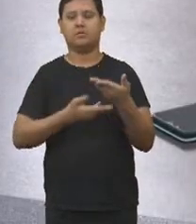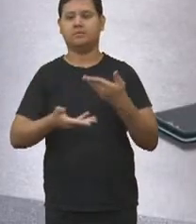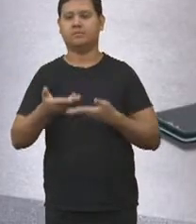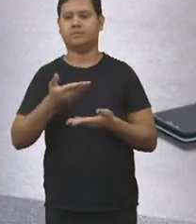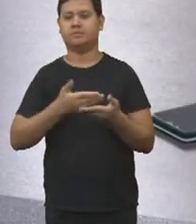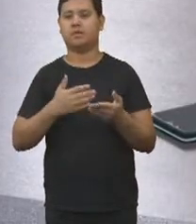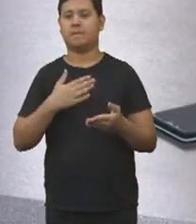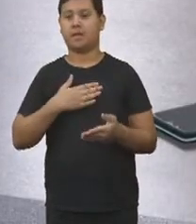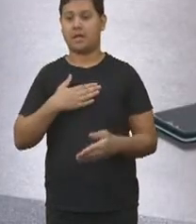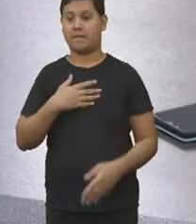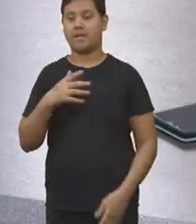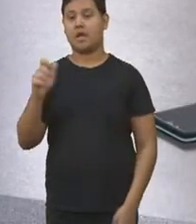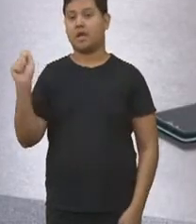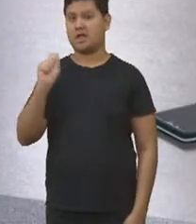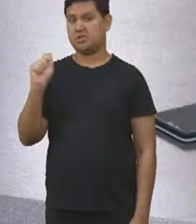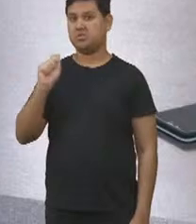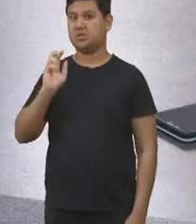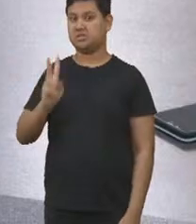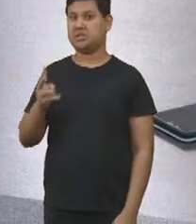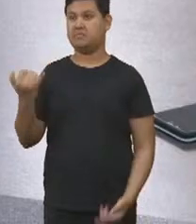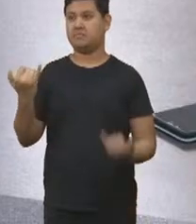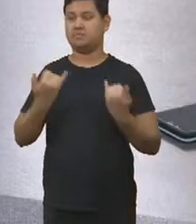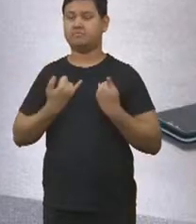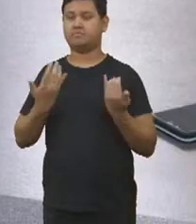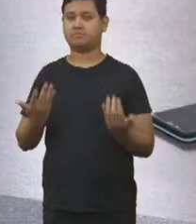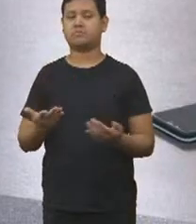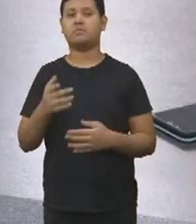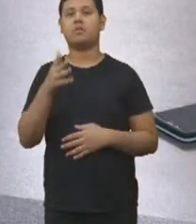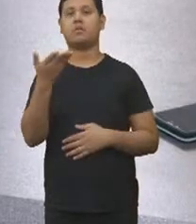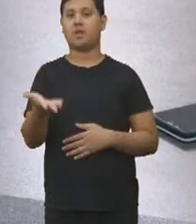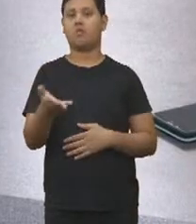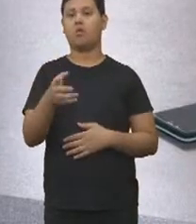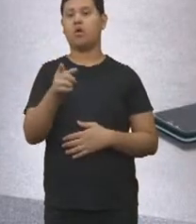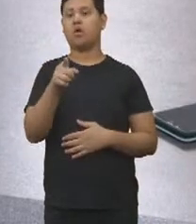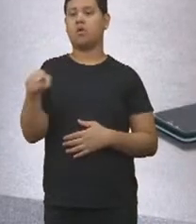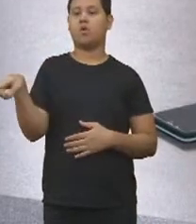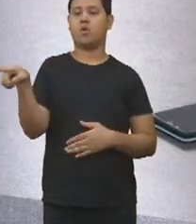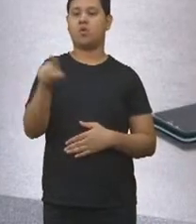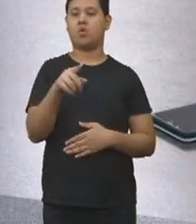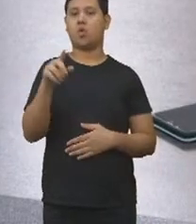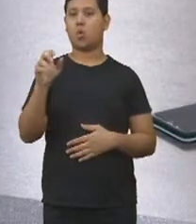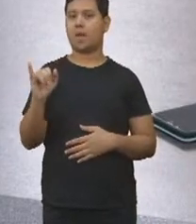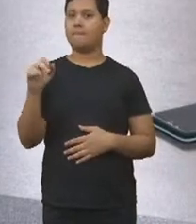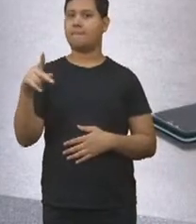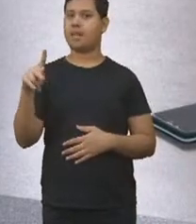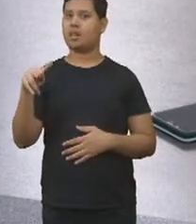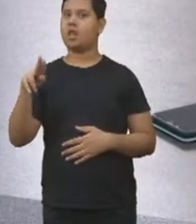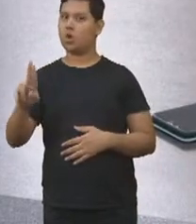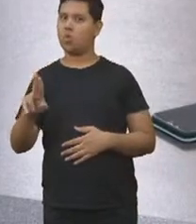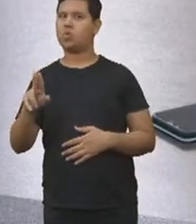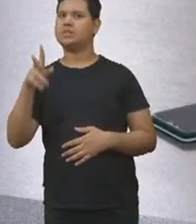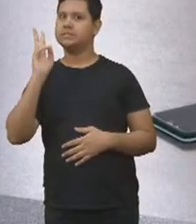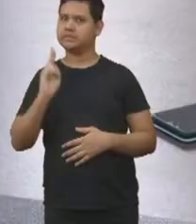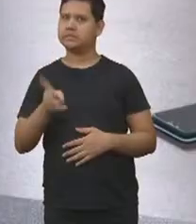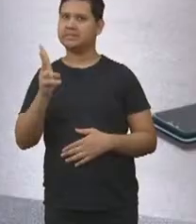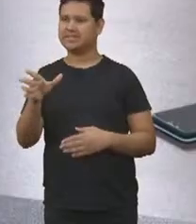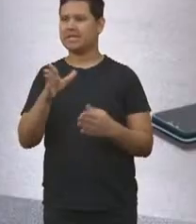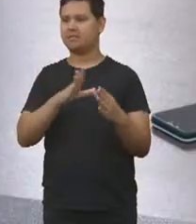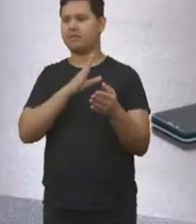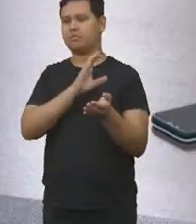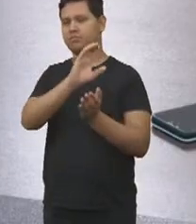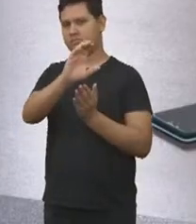que é minha assessora parlamentar aqui. Então, eu gostaria que todos os PTU que fossem, lembrassem no Parque Minha